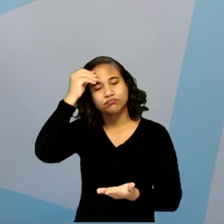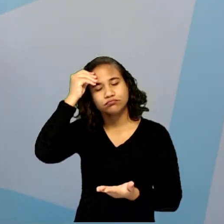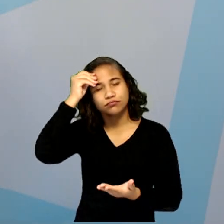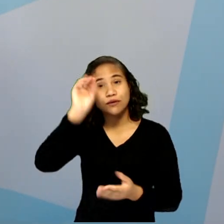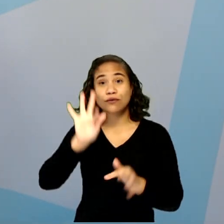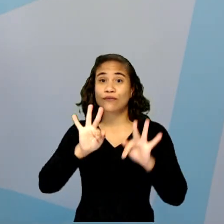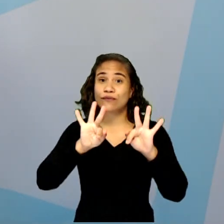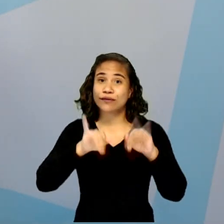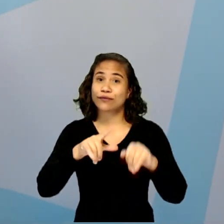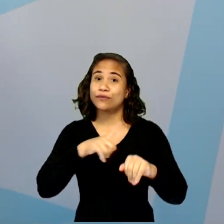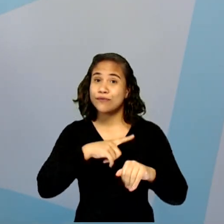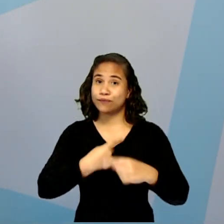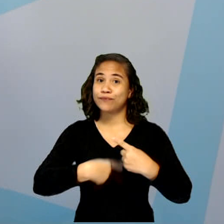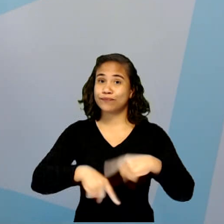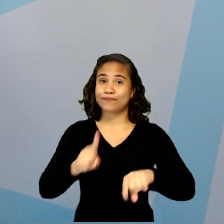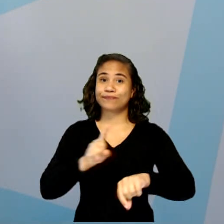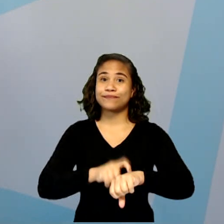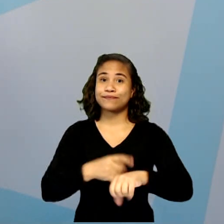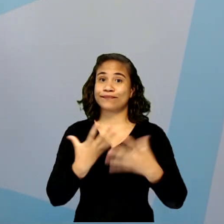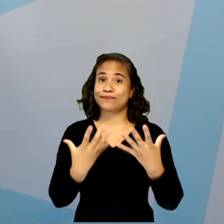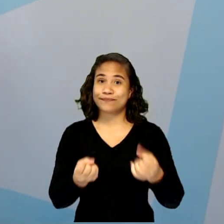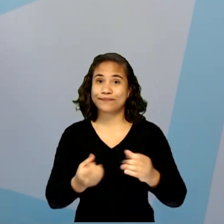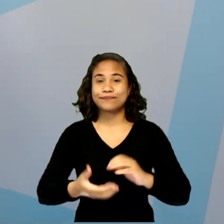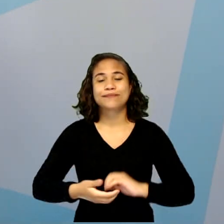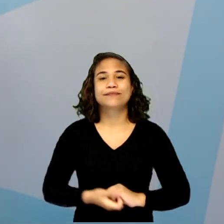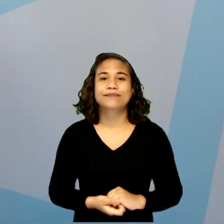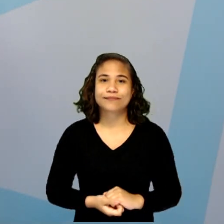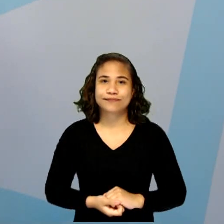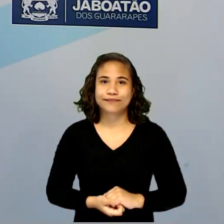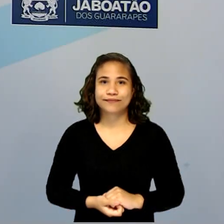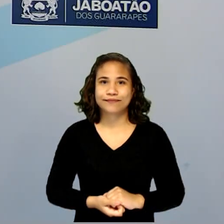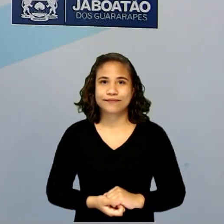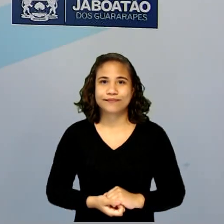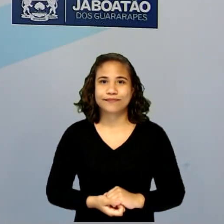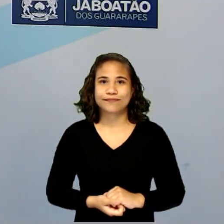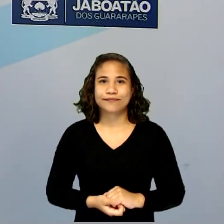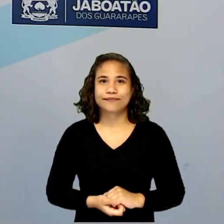o desafio. Vamos embora.